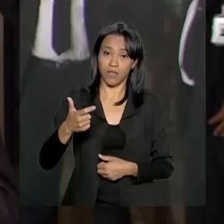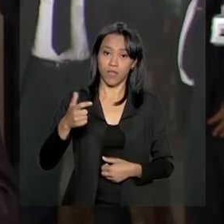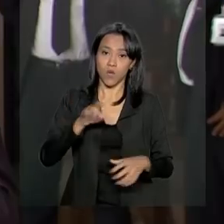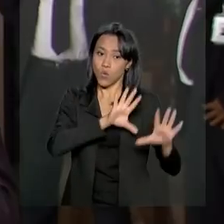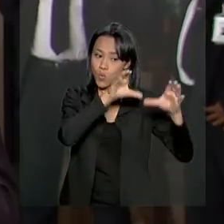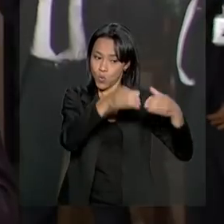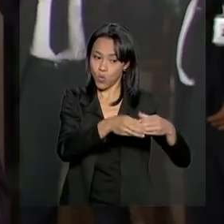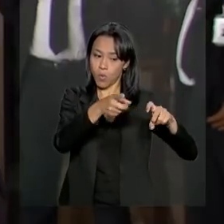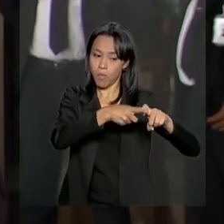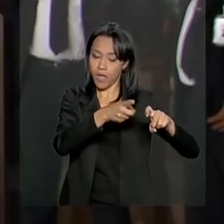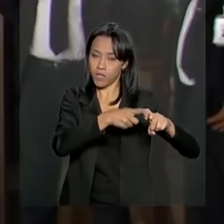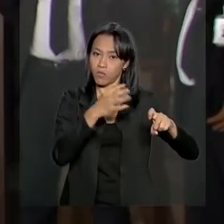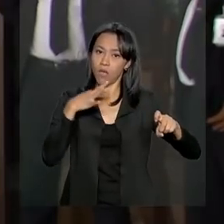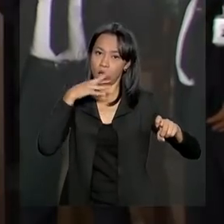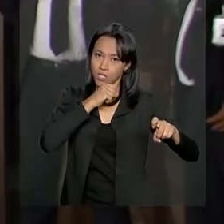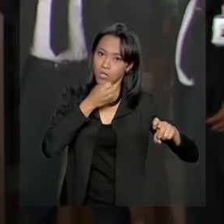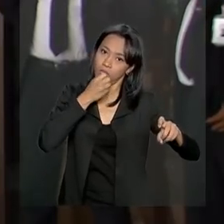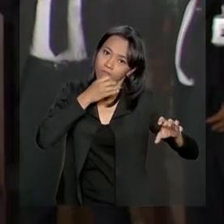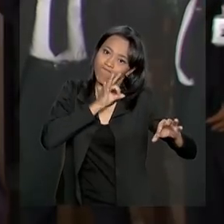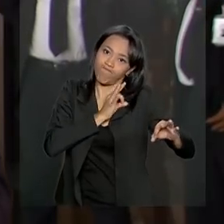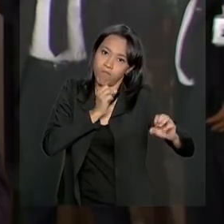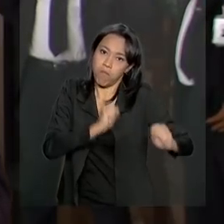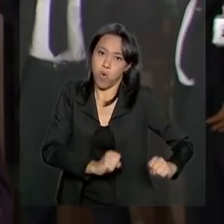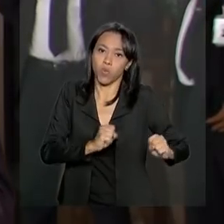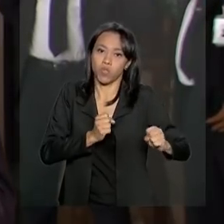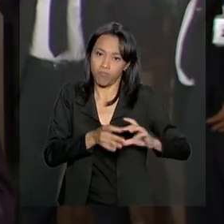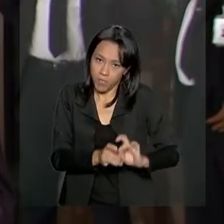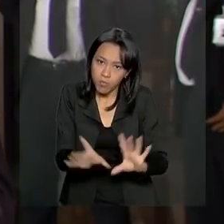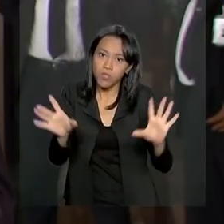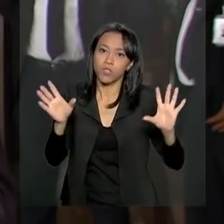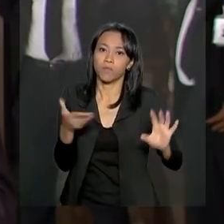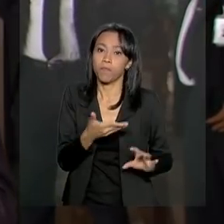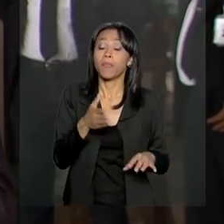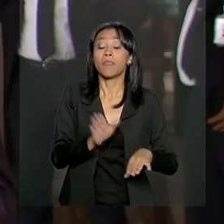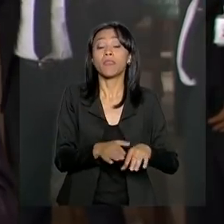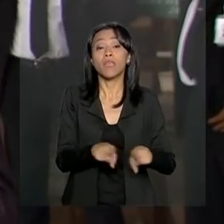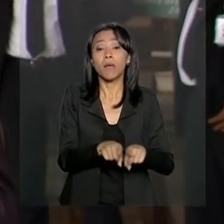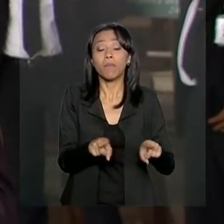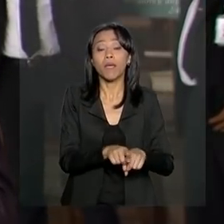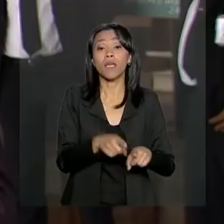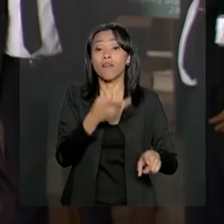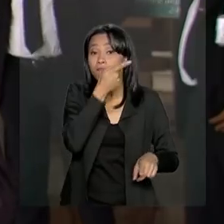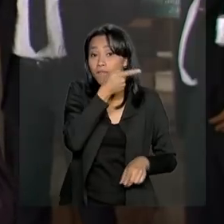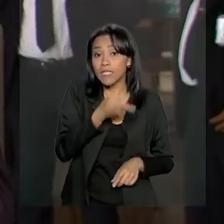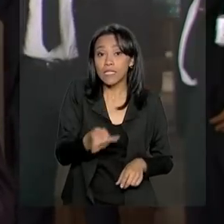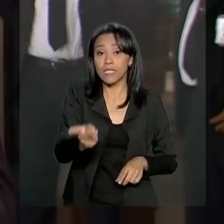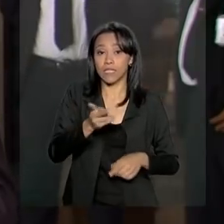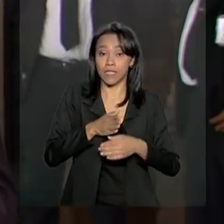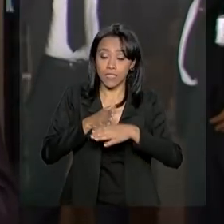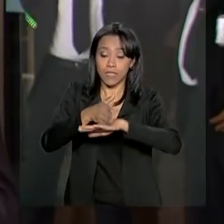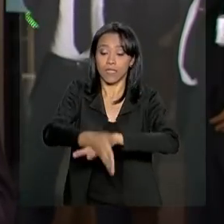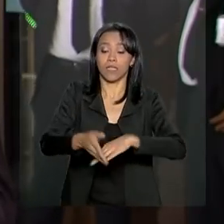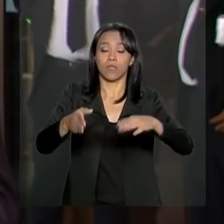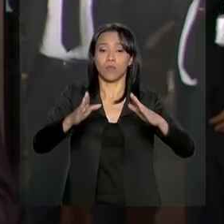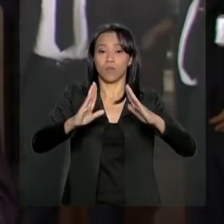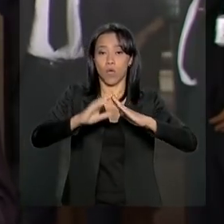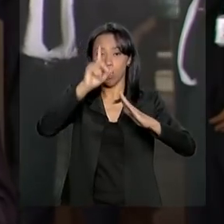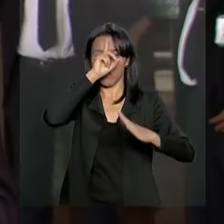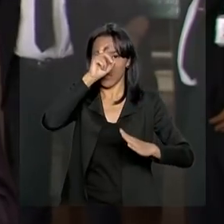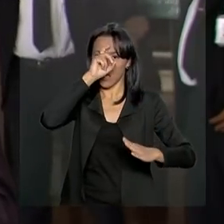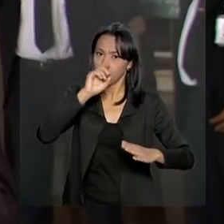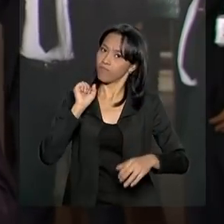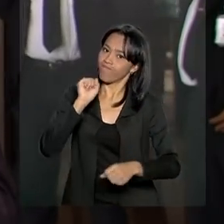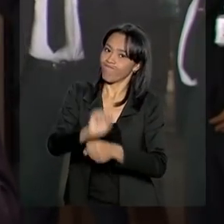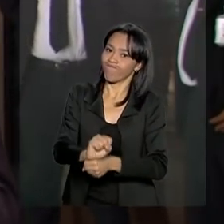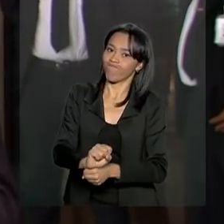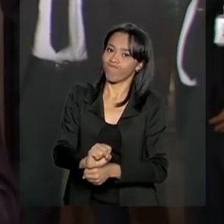equipe médica considerar isso oportuno. Por ordem também dos médicos, as visitas na unidade de terapia intensiva foram